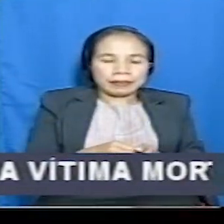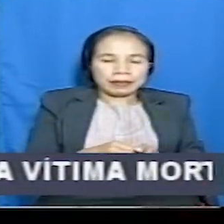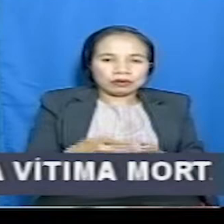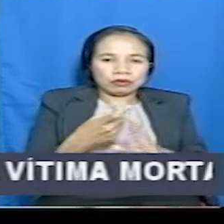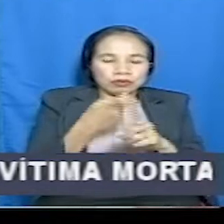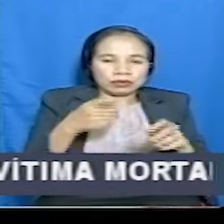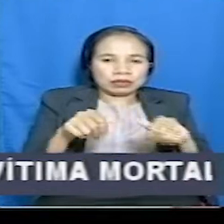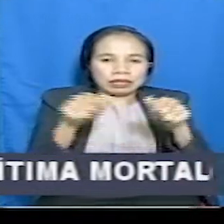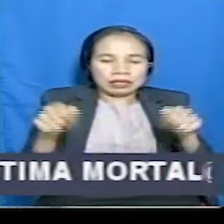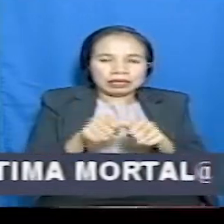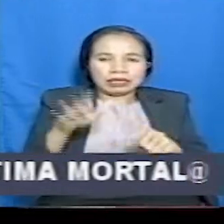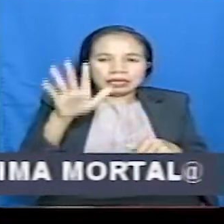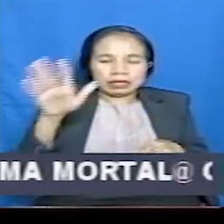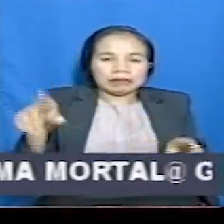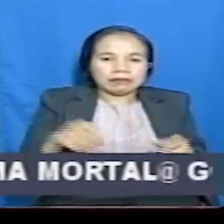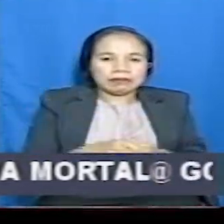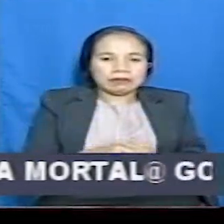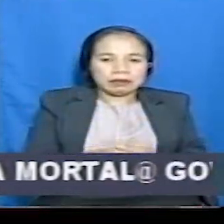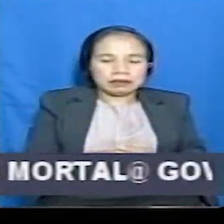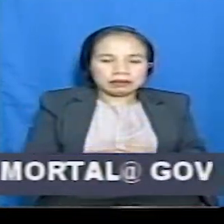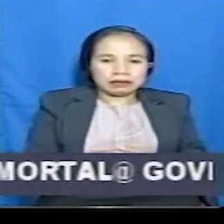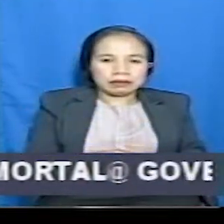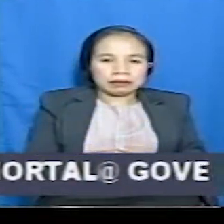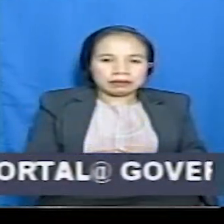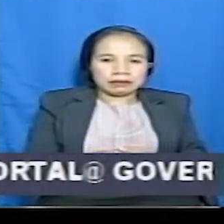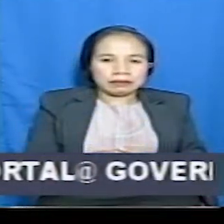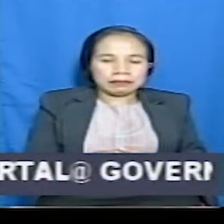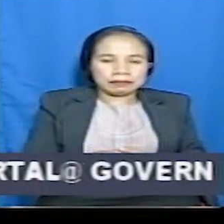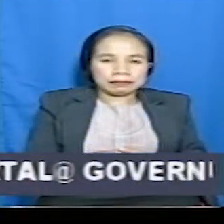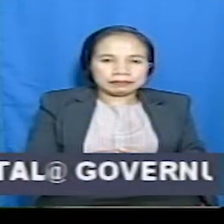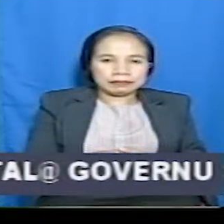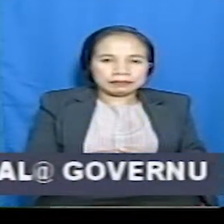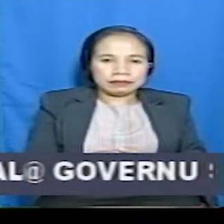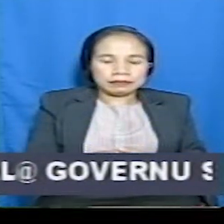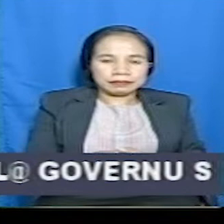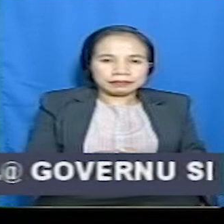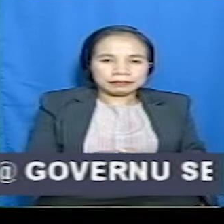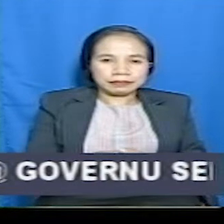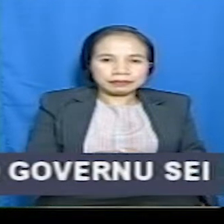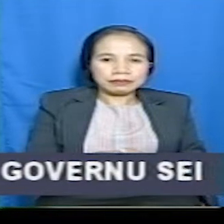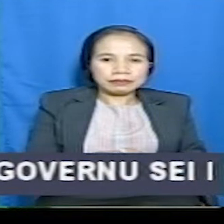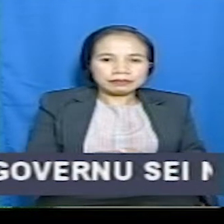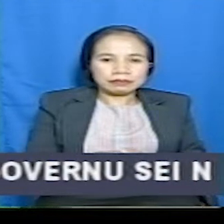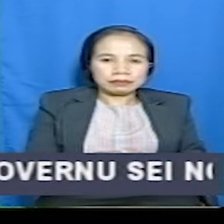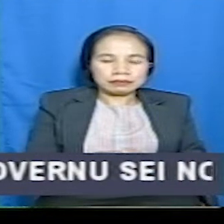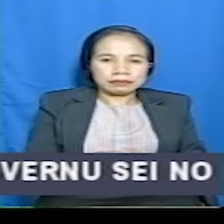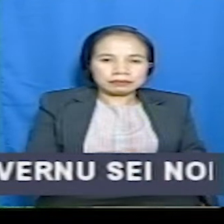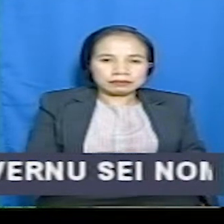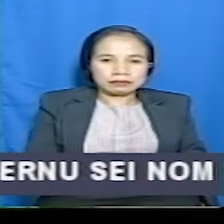Kompostu husi alia lima, Hanesan. Aculaka, Maliana, Genuhan, Galusapulu, no